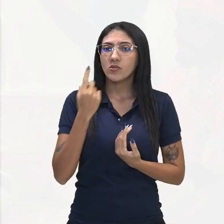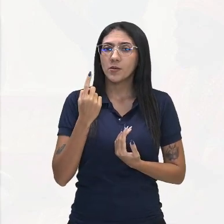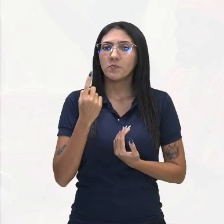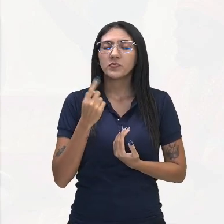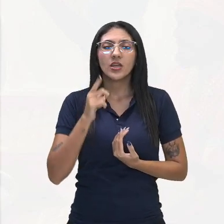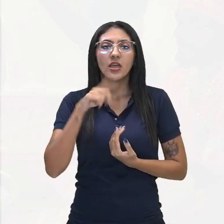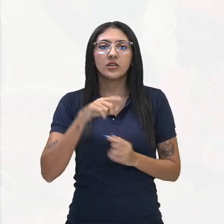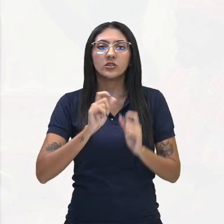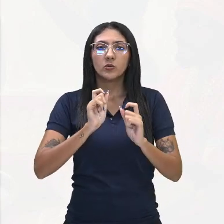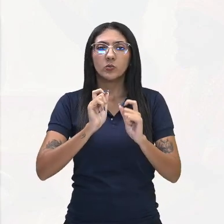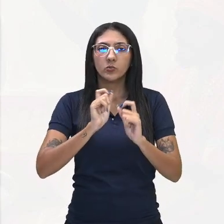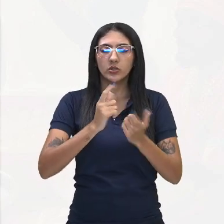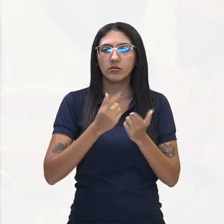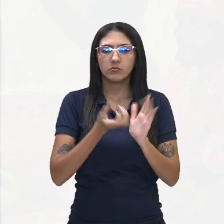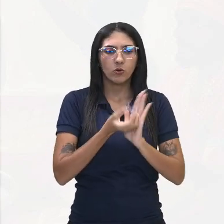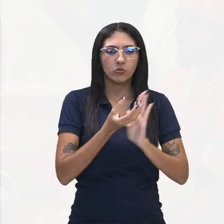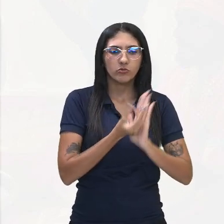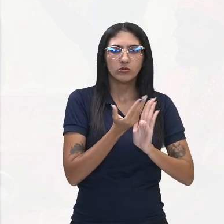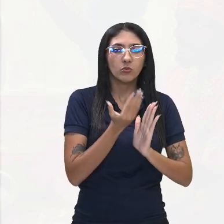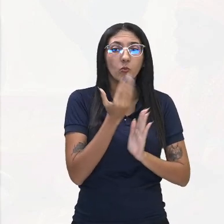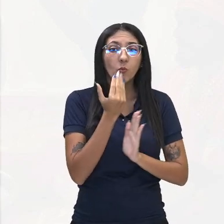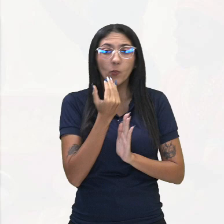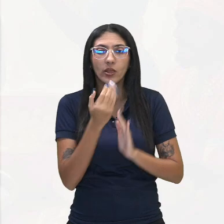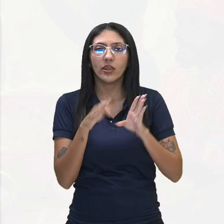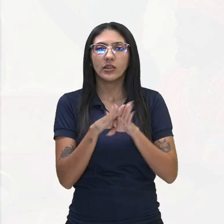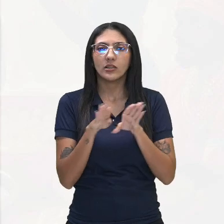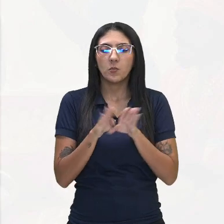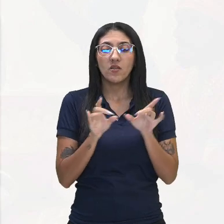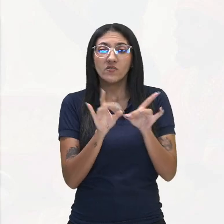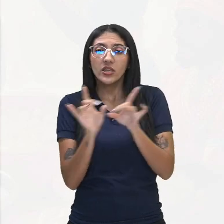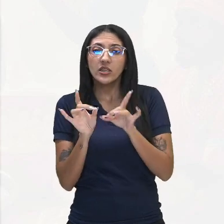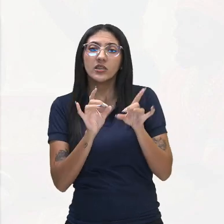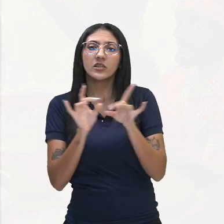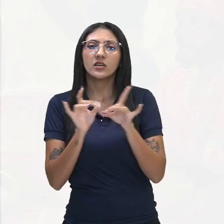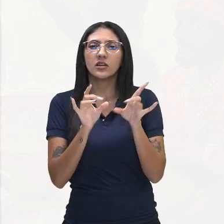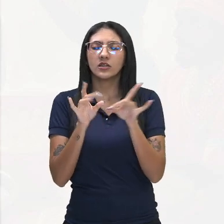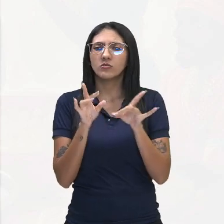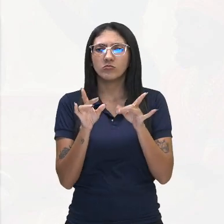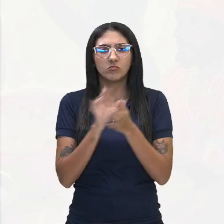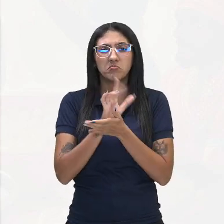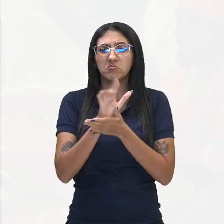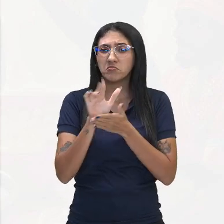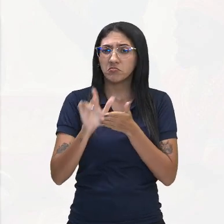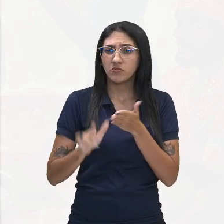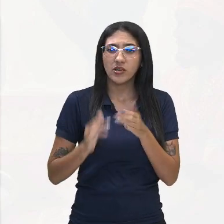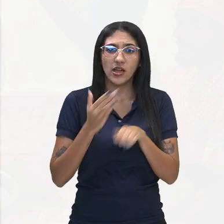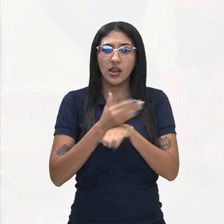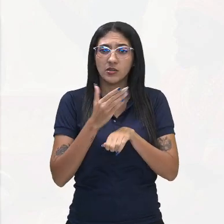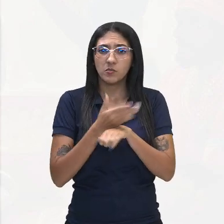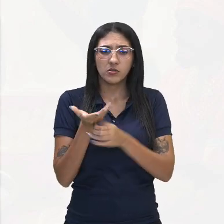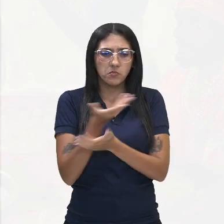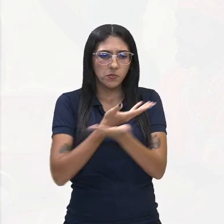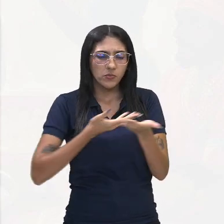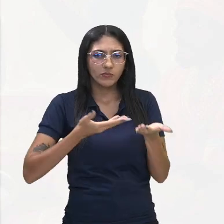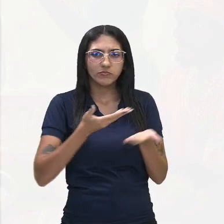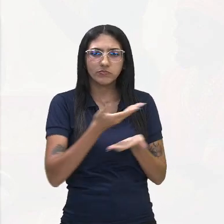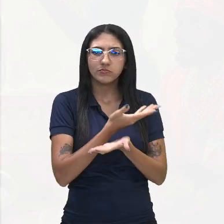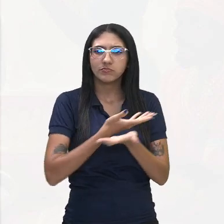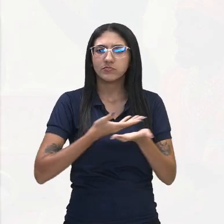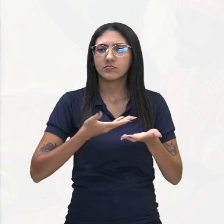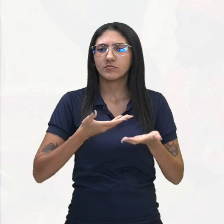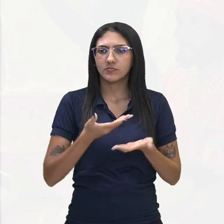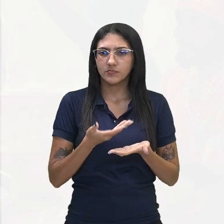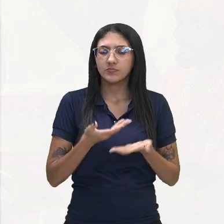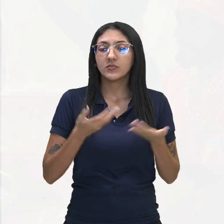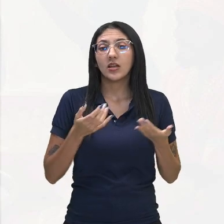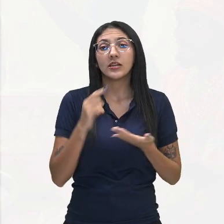ali produzindo alimentos, estão comerciando, estão realizando uma atividade comercial, que